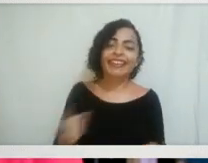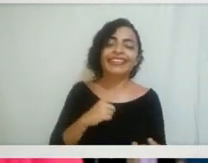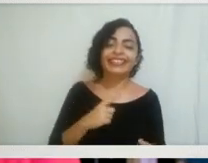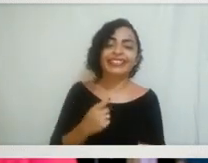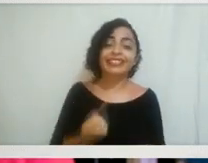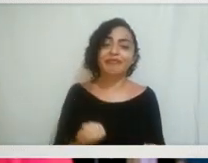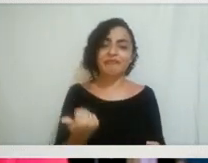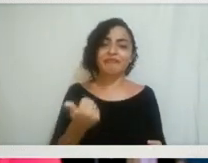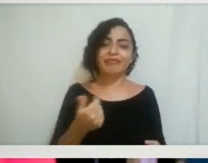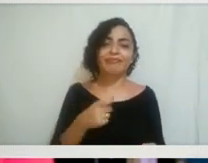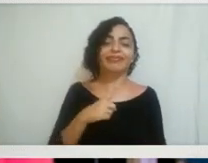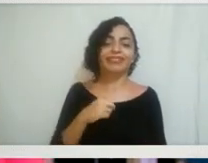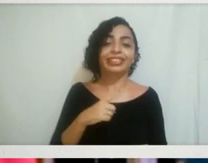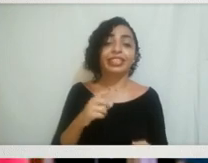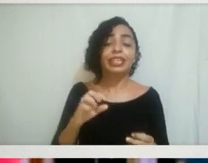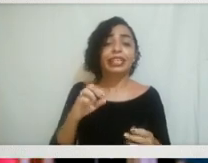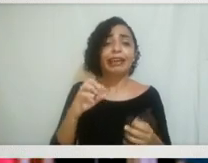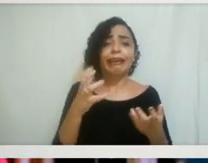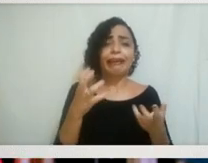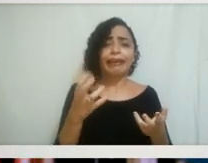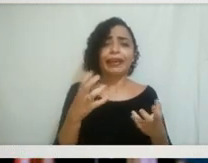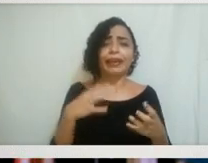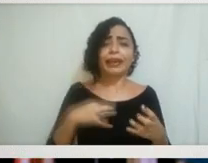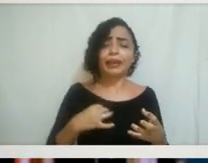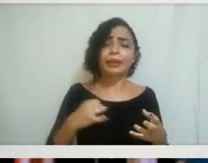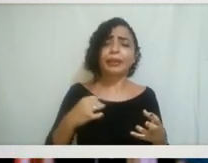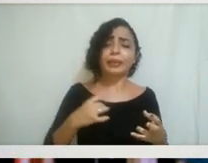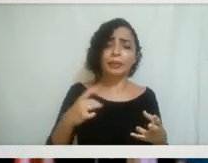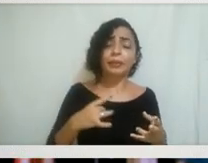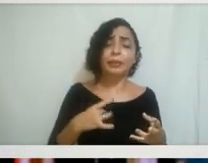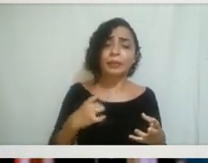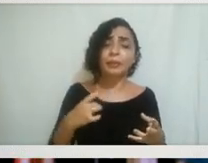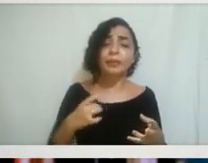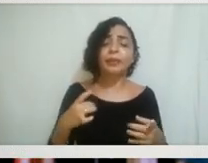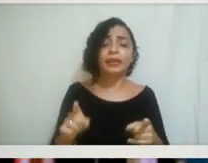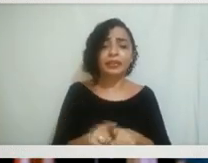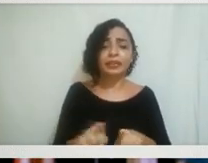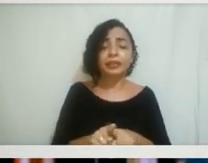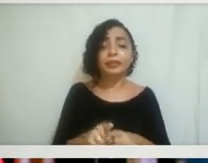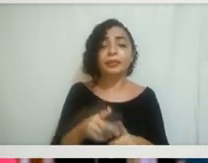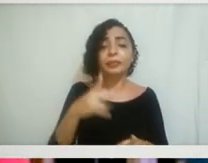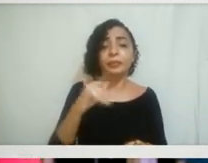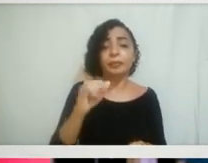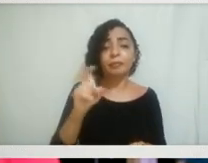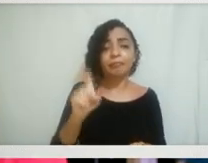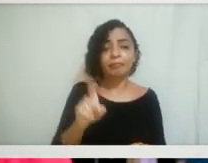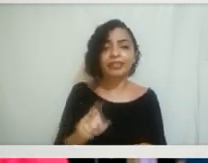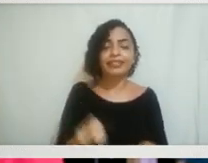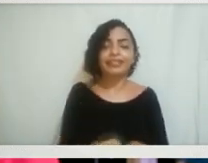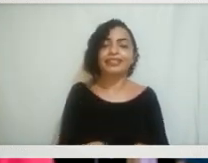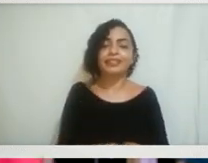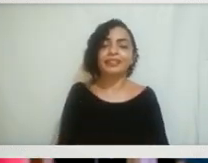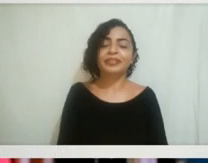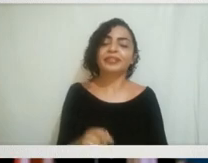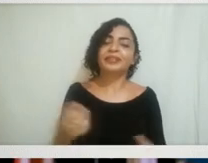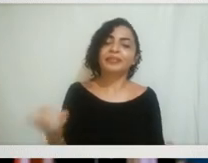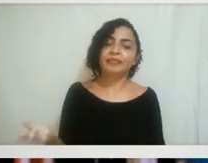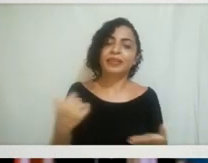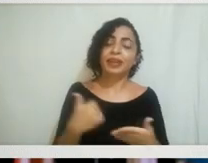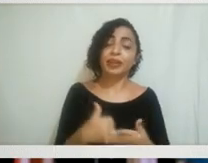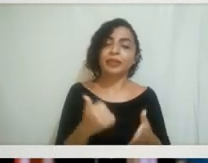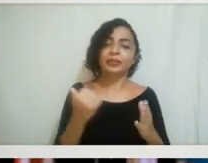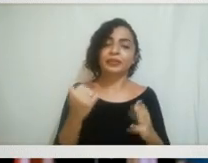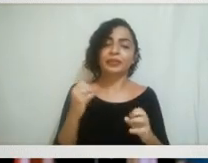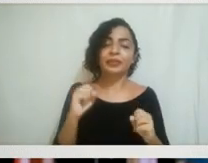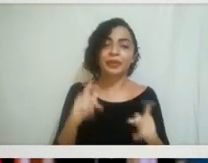recompensas por isso. E também, se você não quiser assinar o nosso clube, mas quiser ajudar de alguma forma, você pode fazer uma doação através da nossa chave Pix, que deve